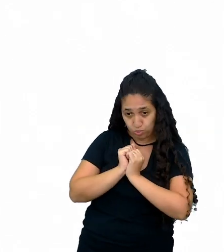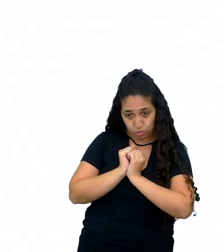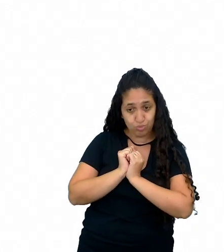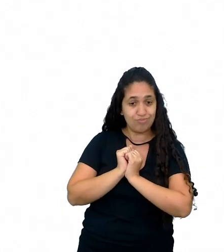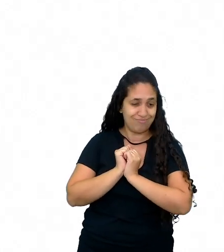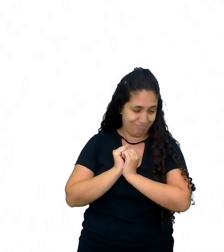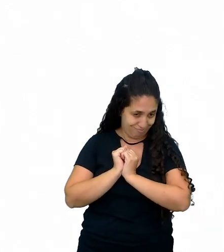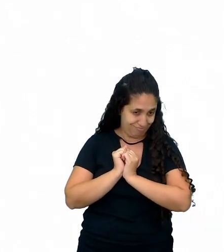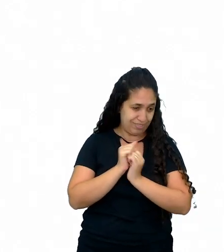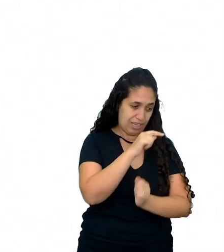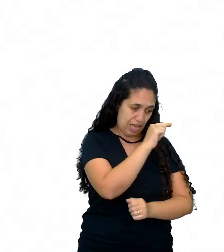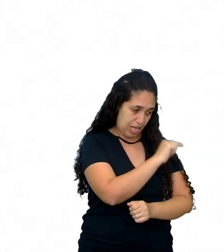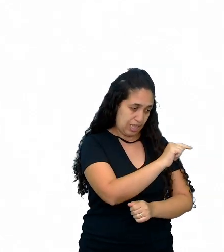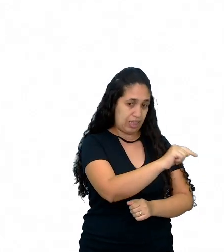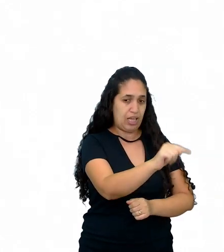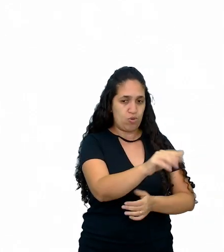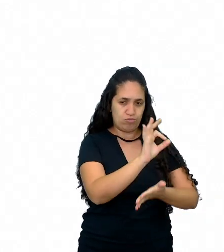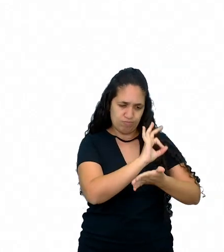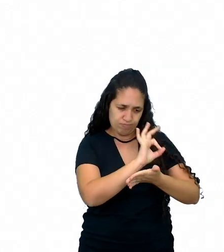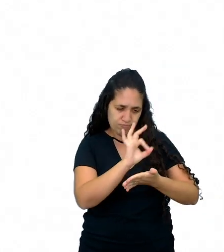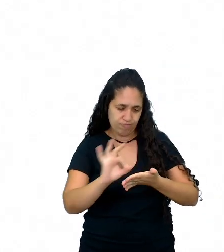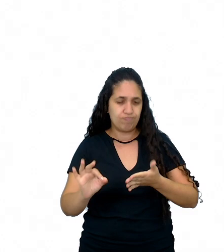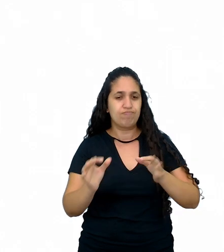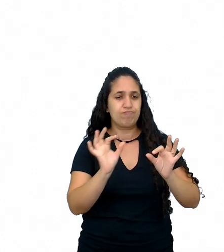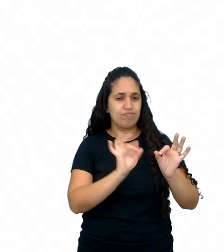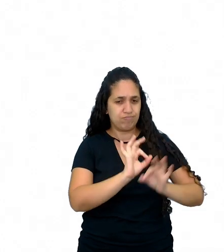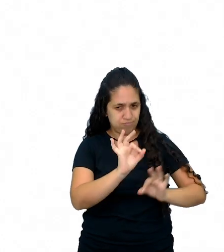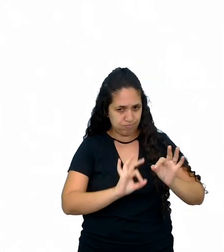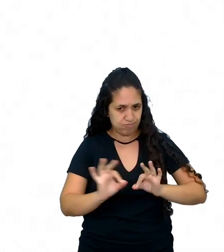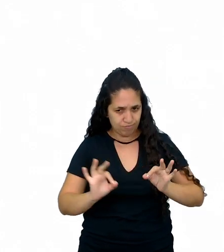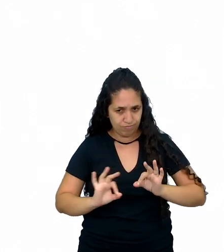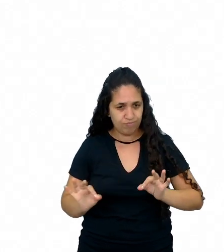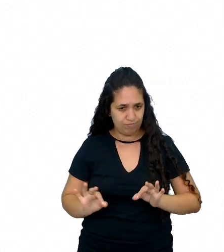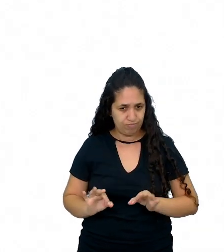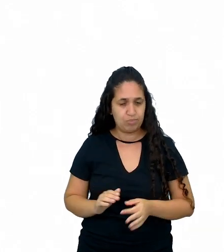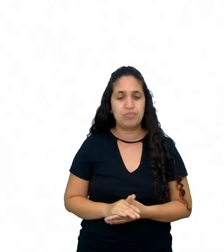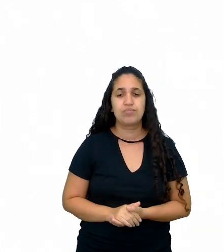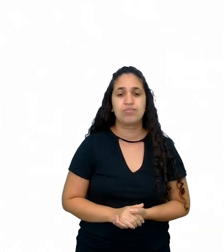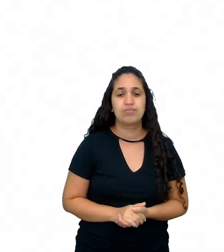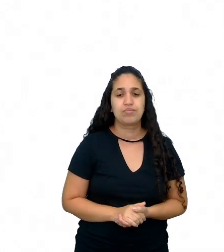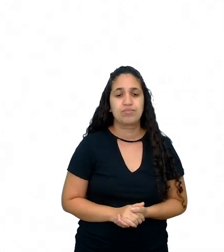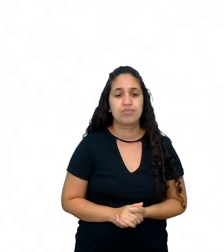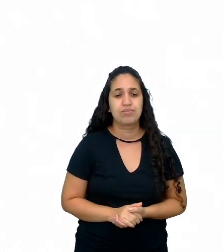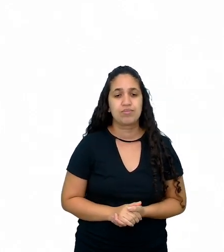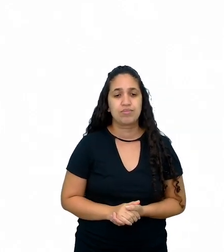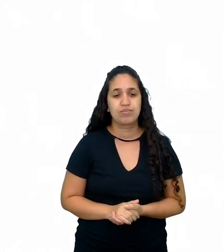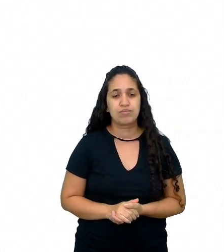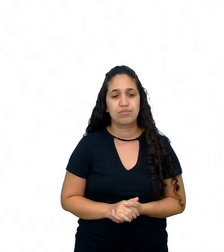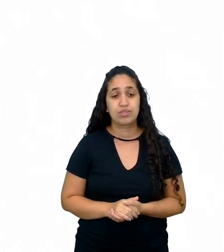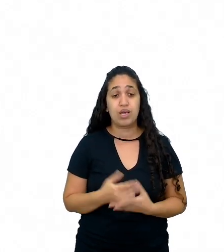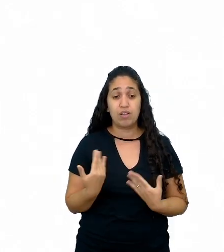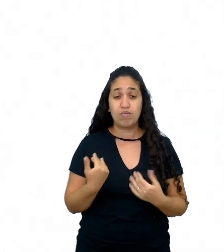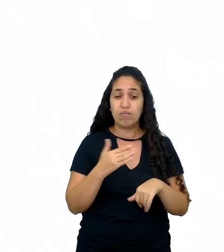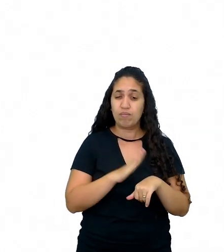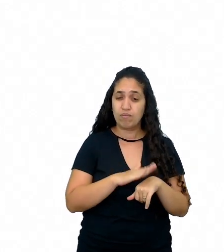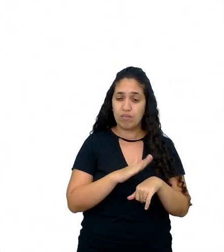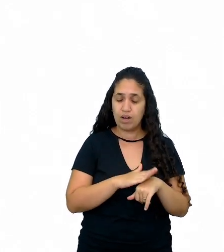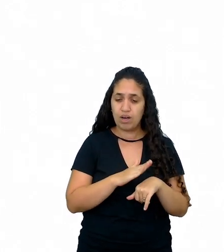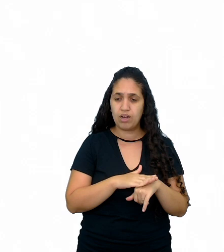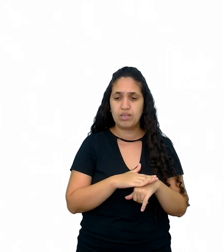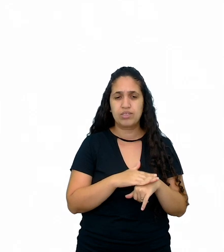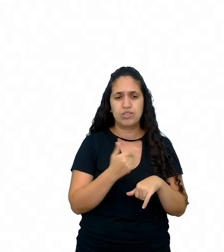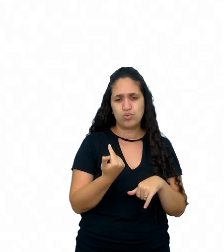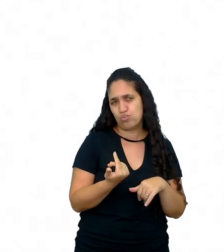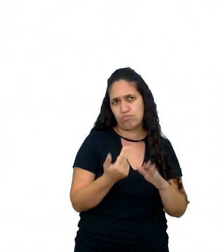Cada grupo fez o seu esboço, ele fala no Starboard, né? Ele faz todo